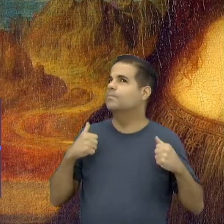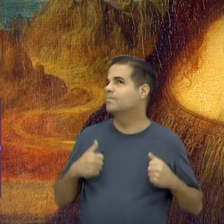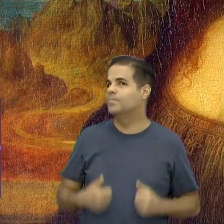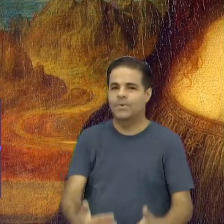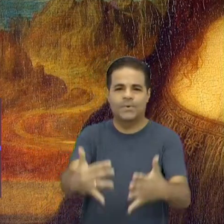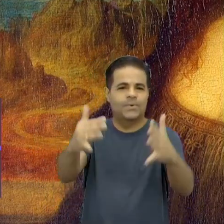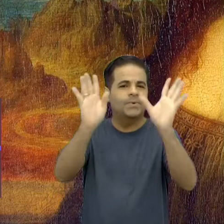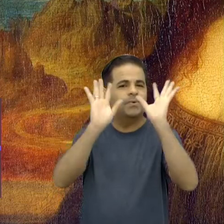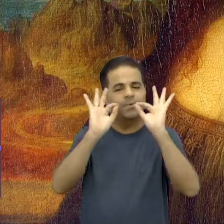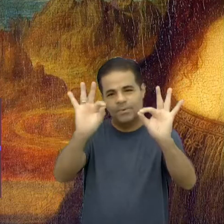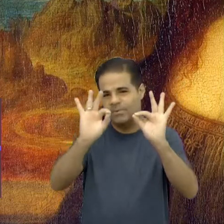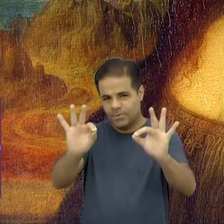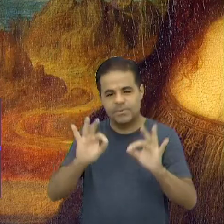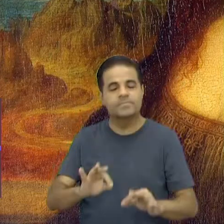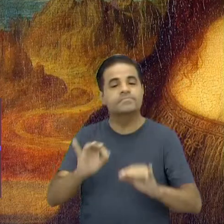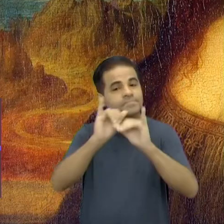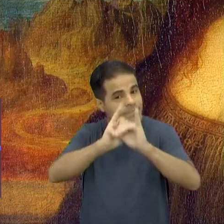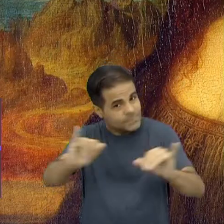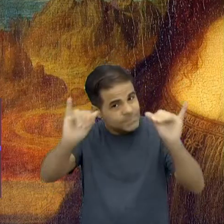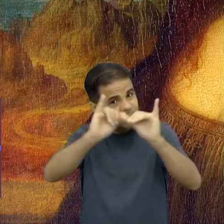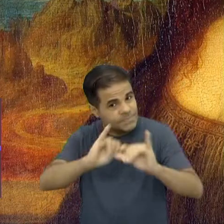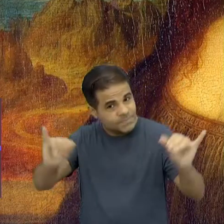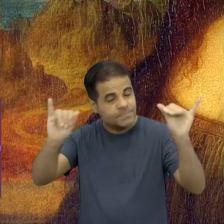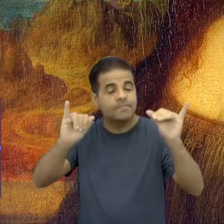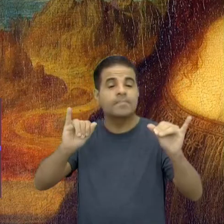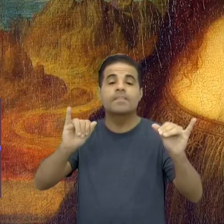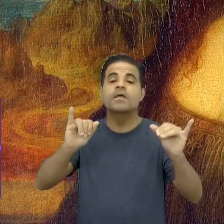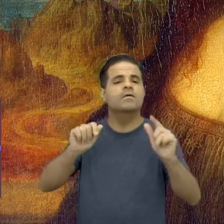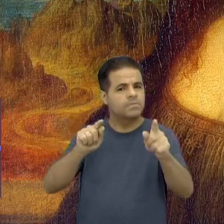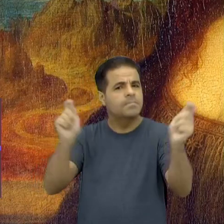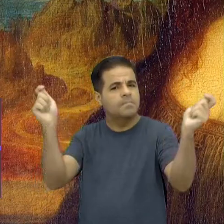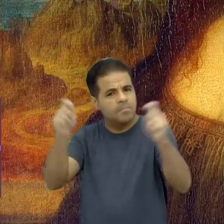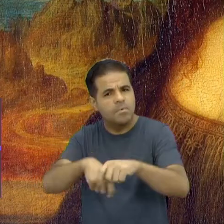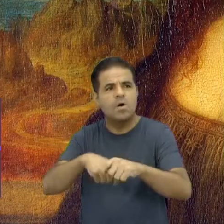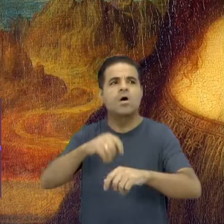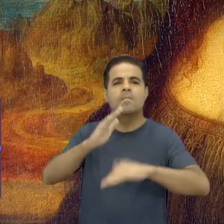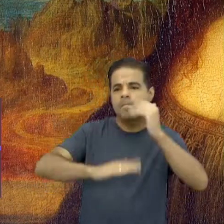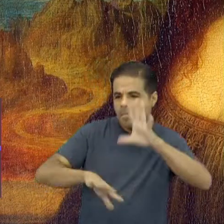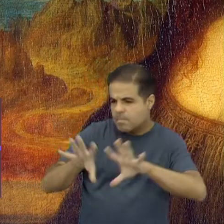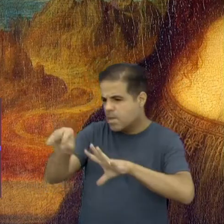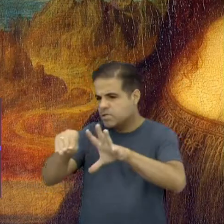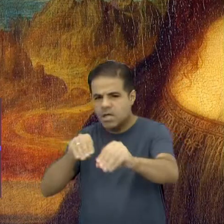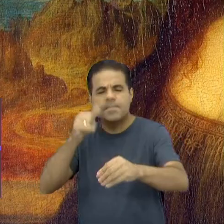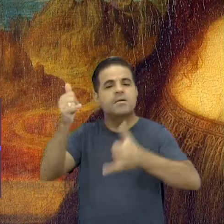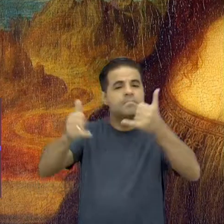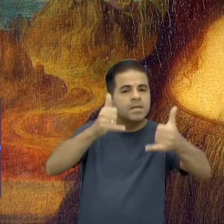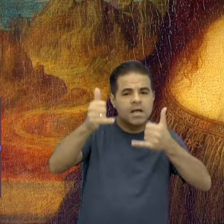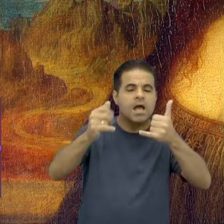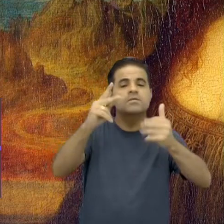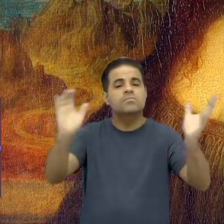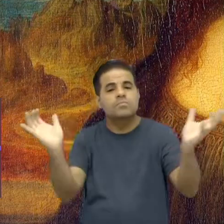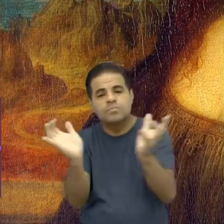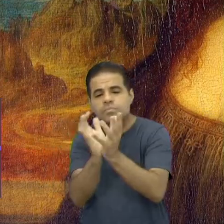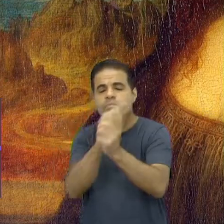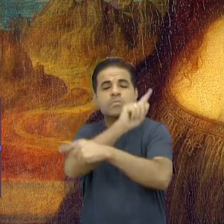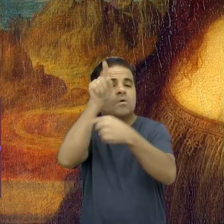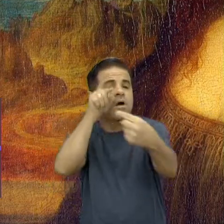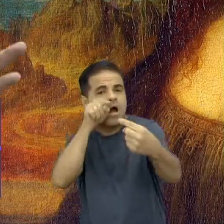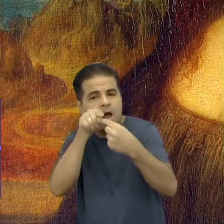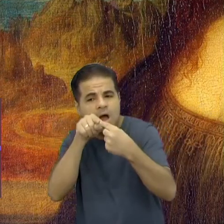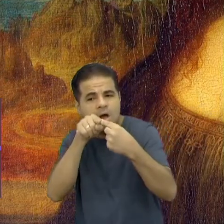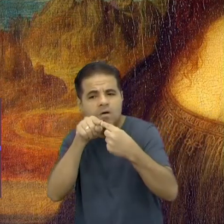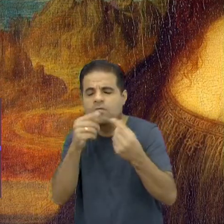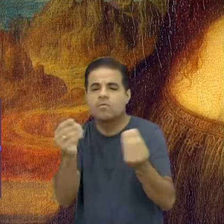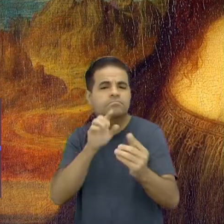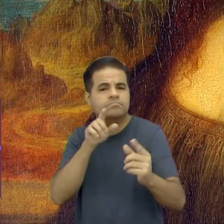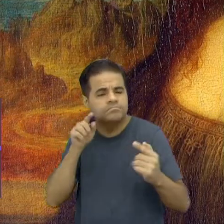especial, que é uma amostra aí publicitária. E aí, você pode brincar. O que você quer fazer? Qual o seu público-alvo? Como que você